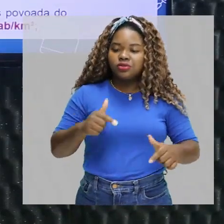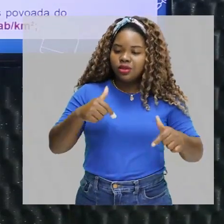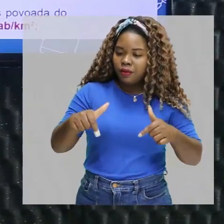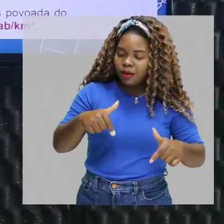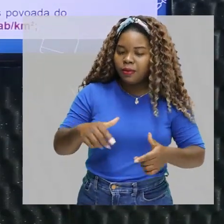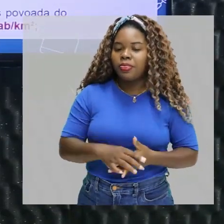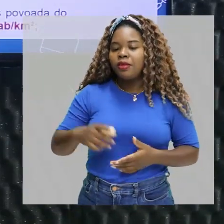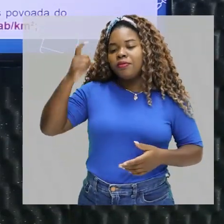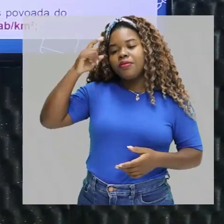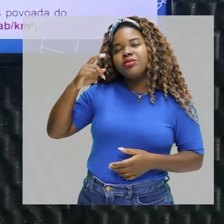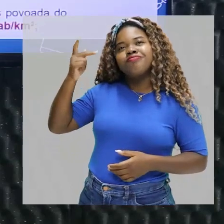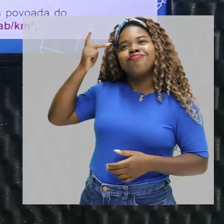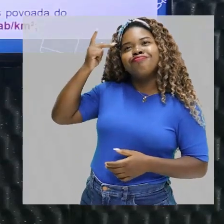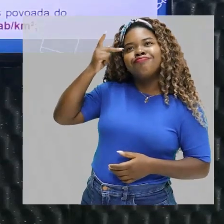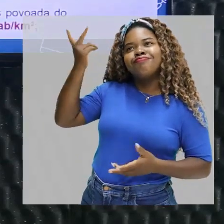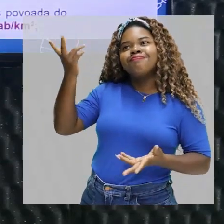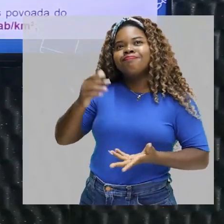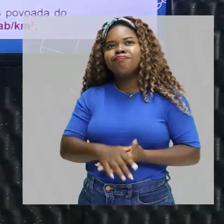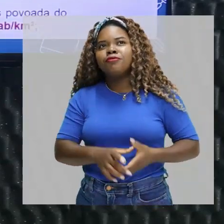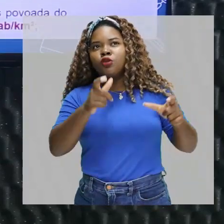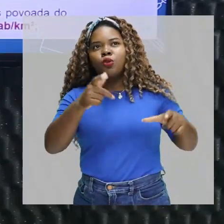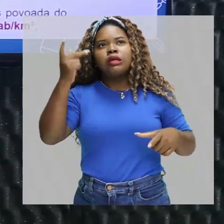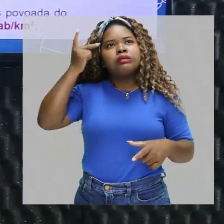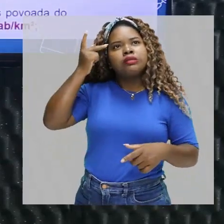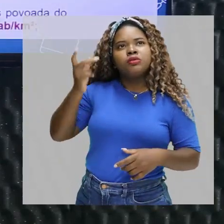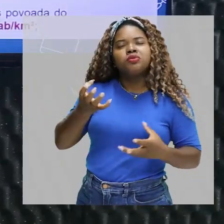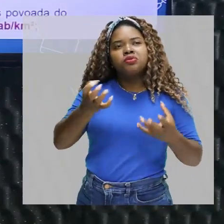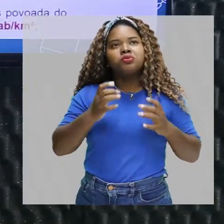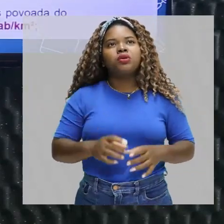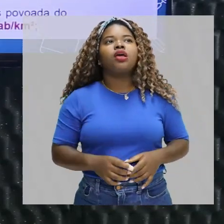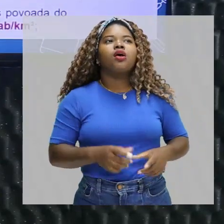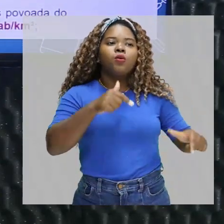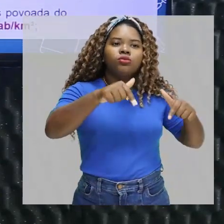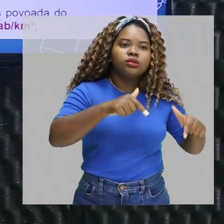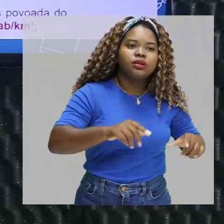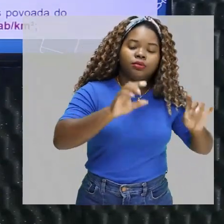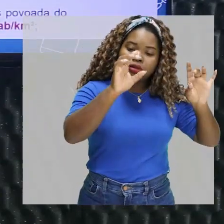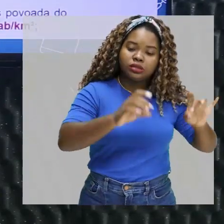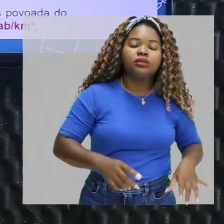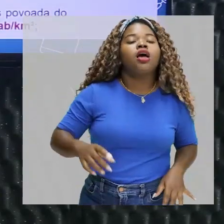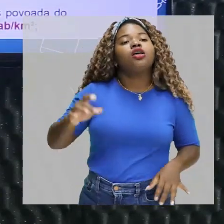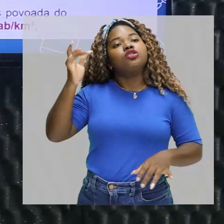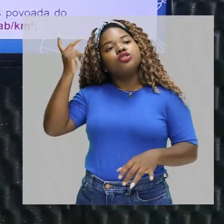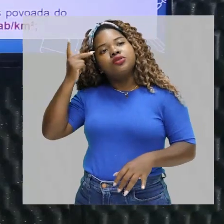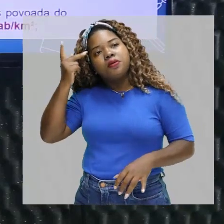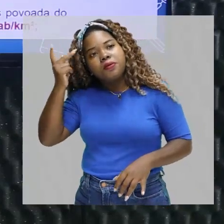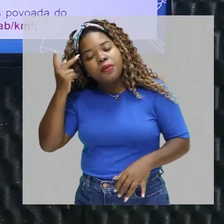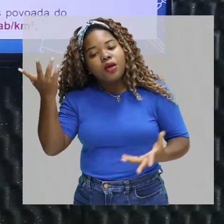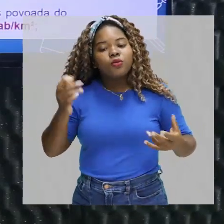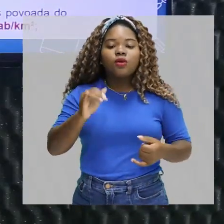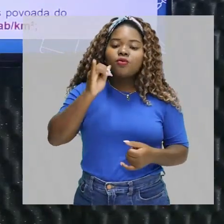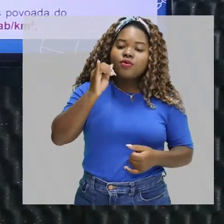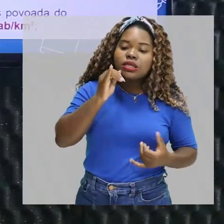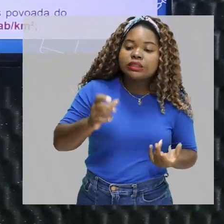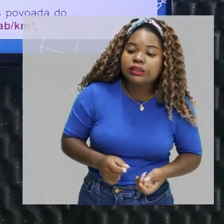de Pensa logo em São Paulo né quando você precisa de algum serviço muito específico São Paulo é o grande centro né a nível por exemplo Nacional